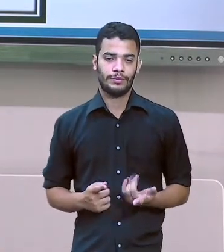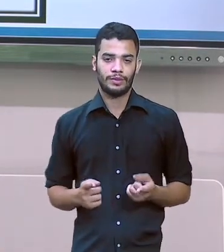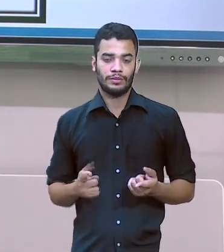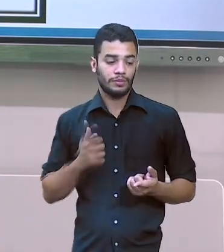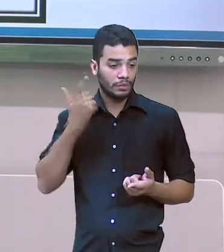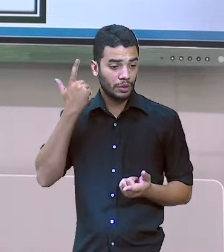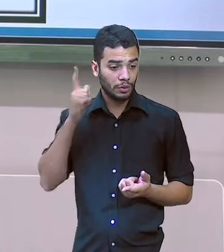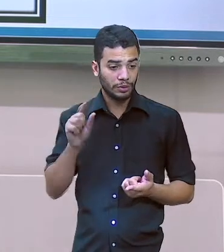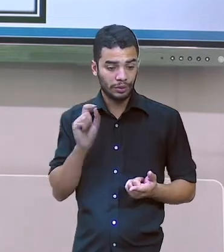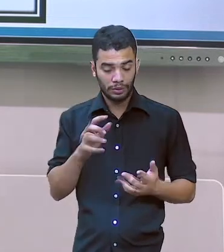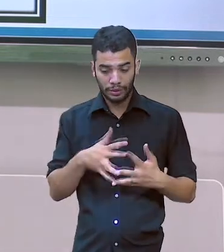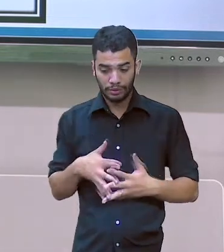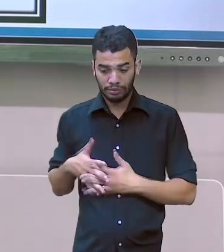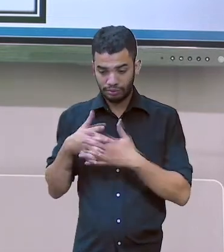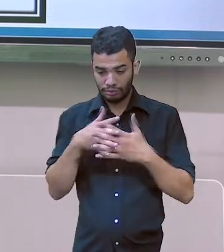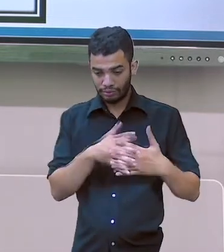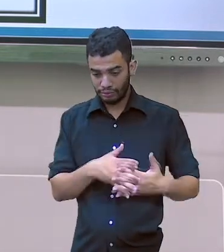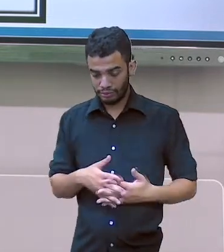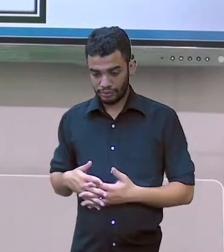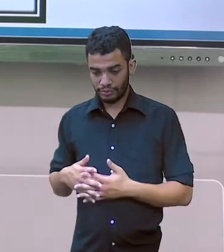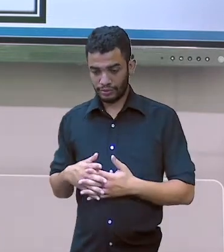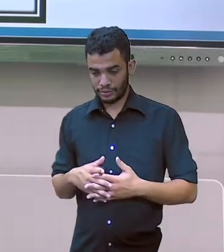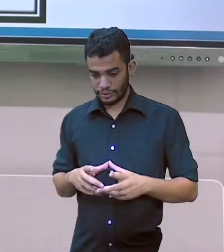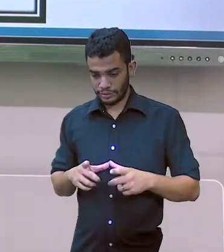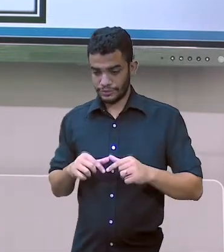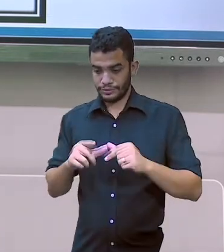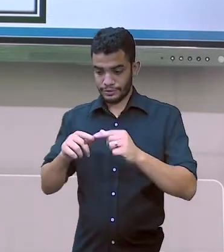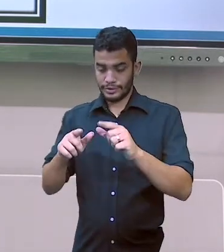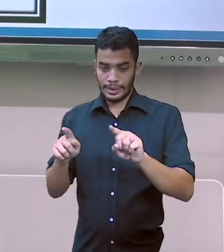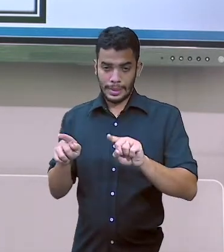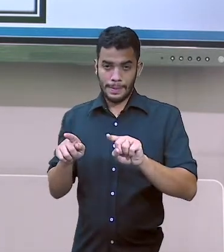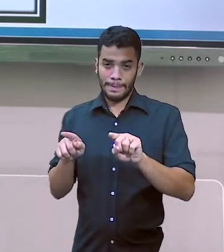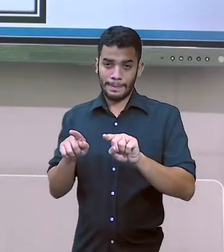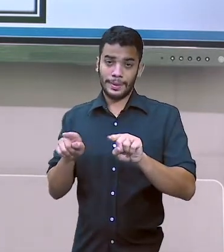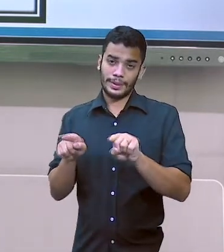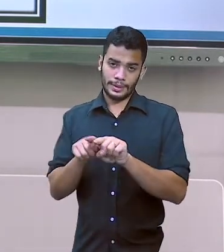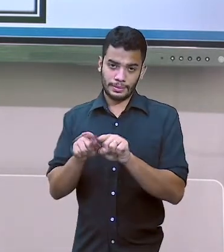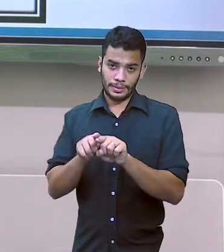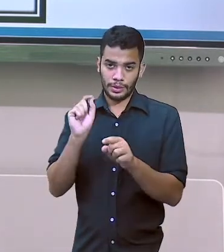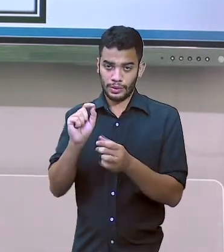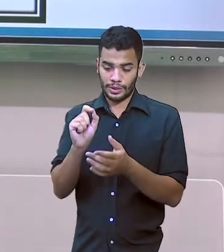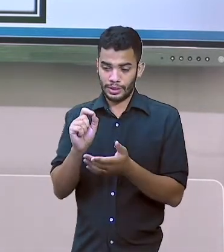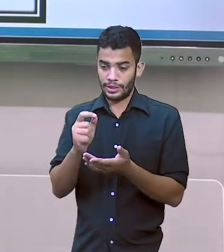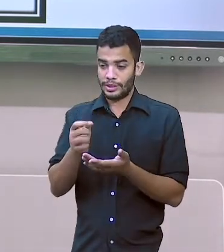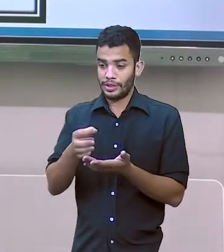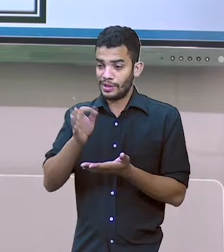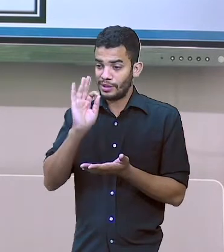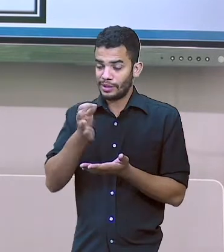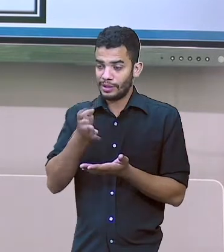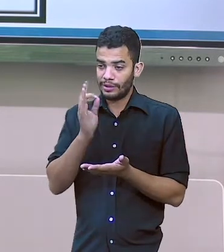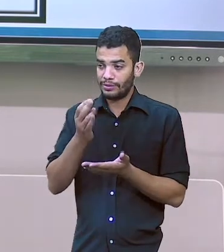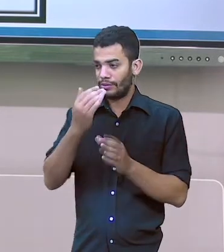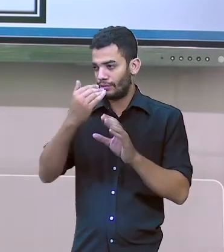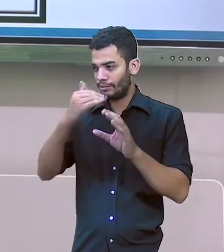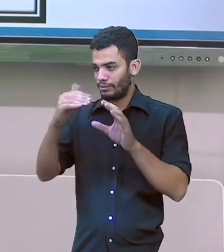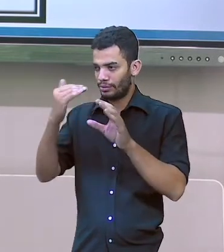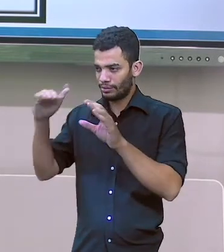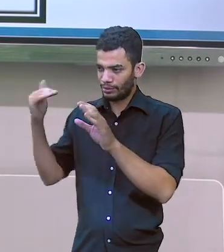transporte. A ideia era central. Segundo a história, Dom